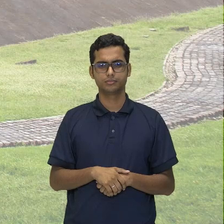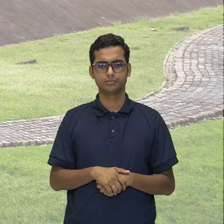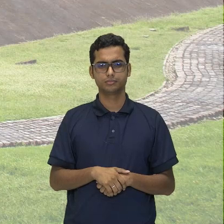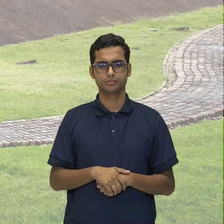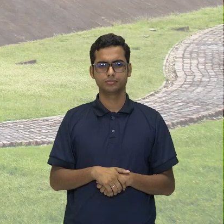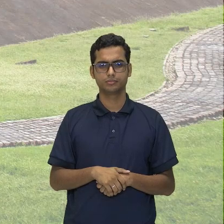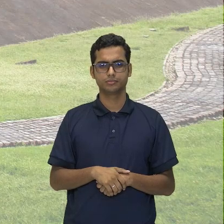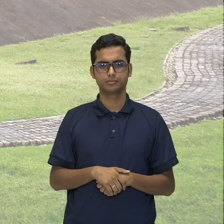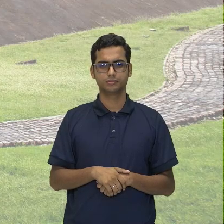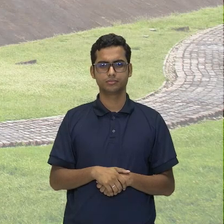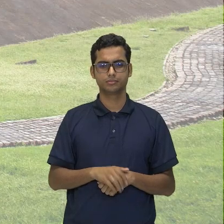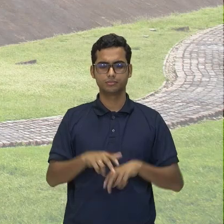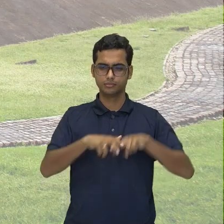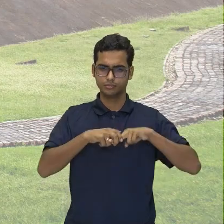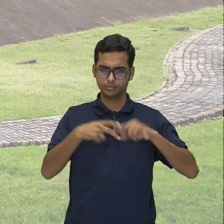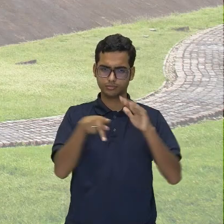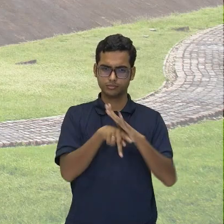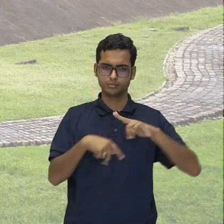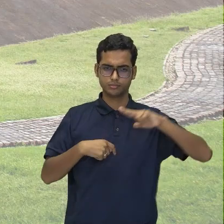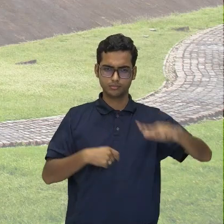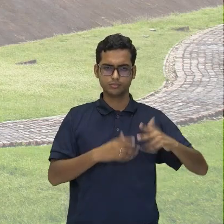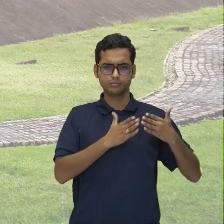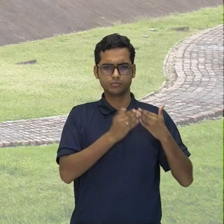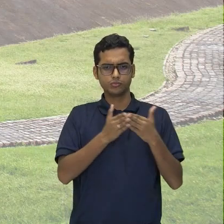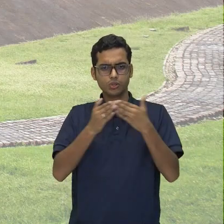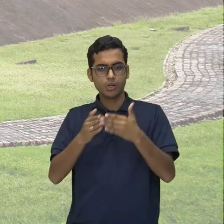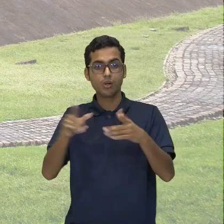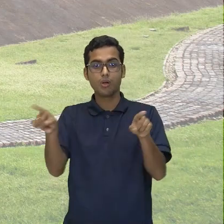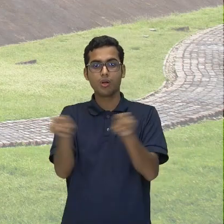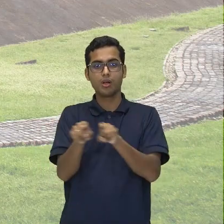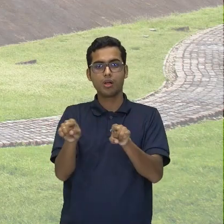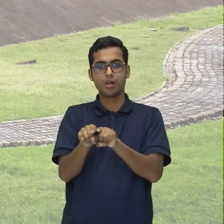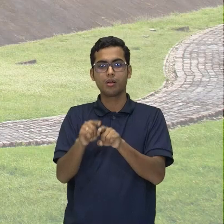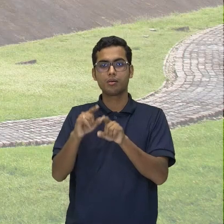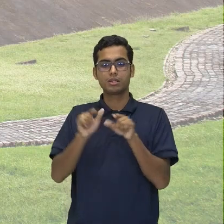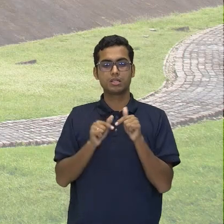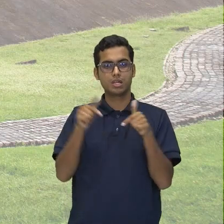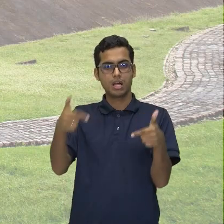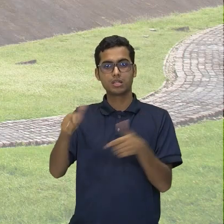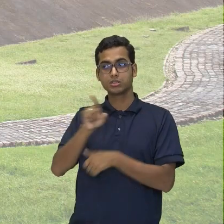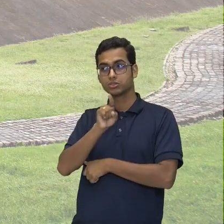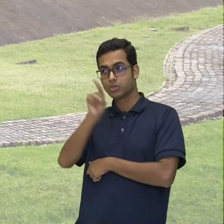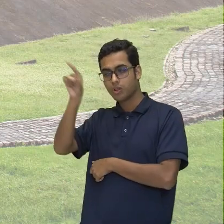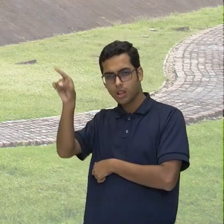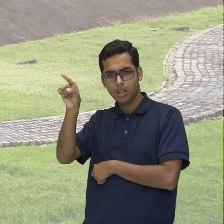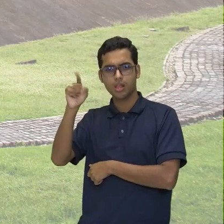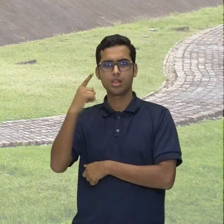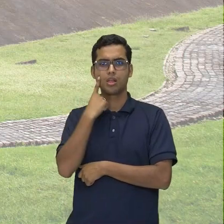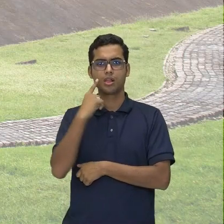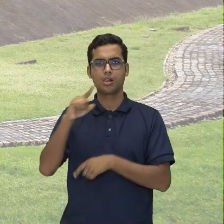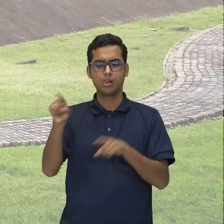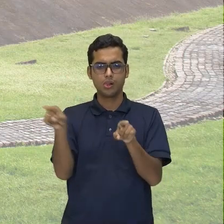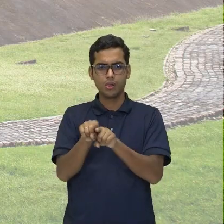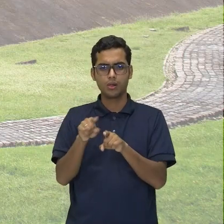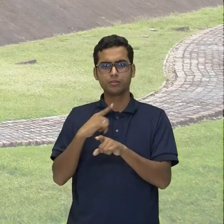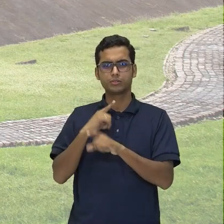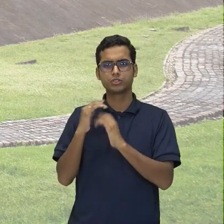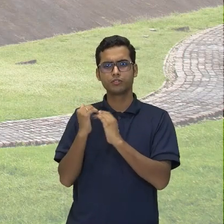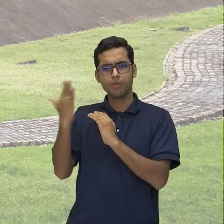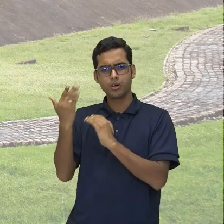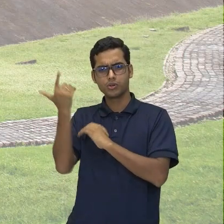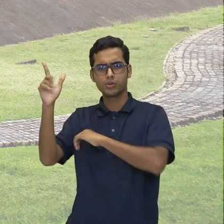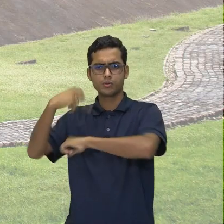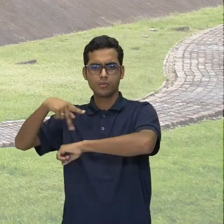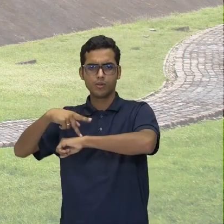constantes invasões estrangeiras, Portugal, acaba tomando as rédeas da situação e